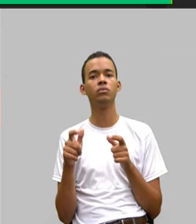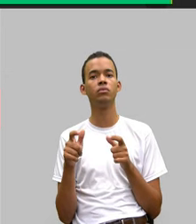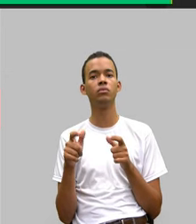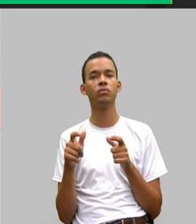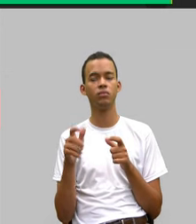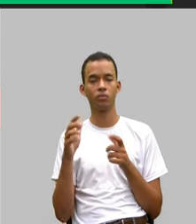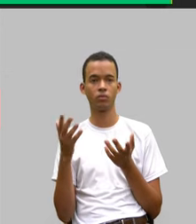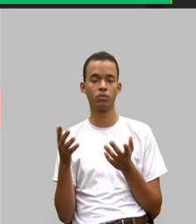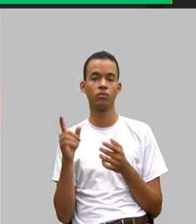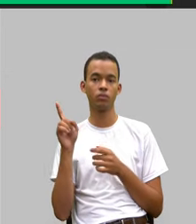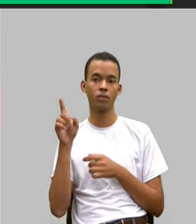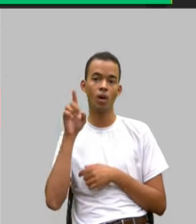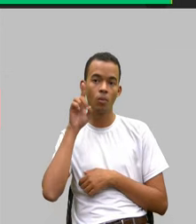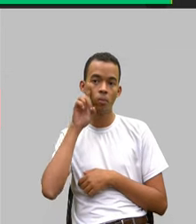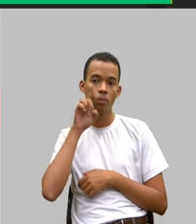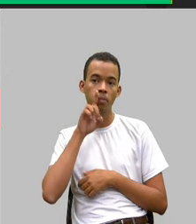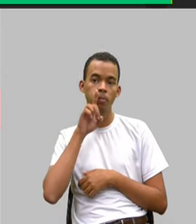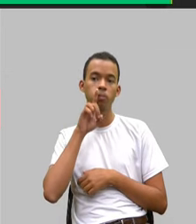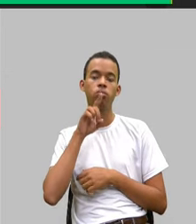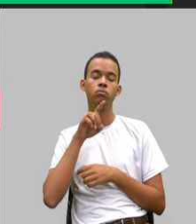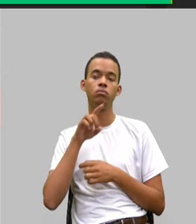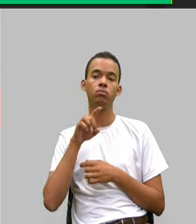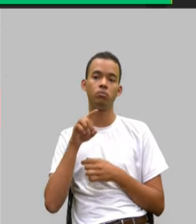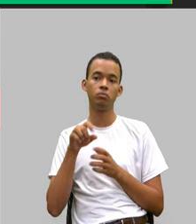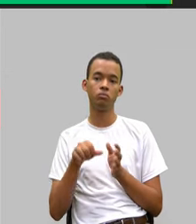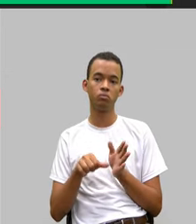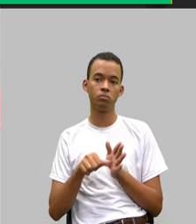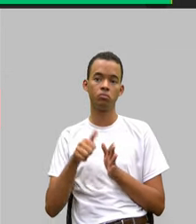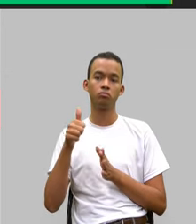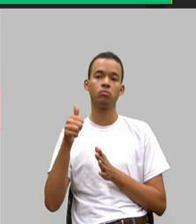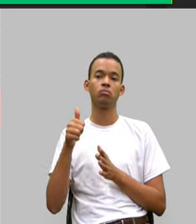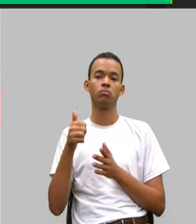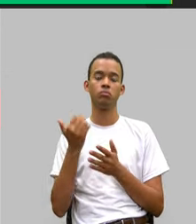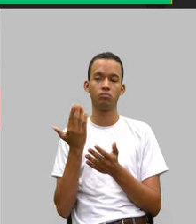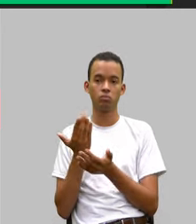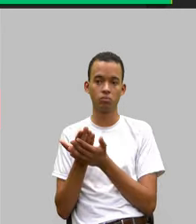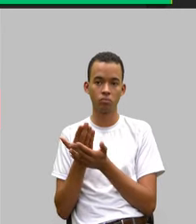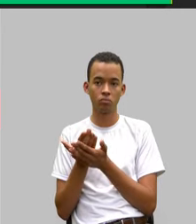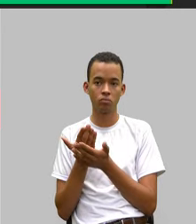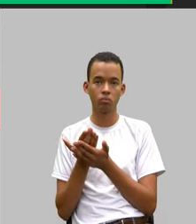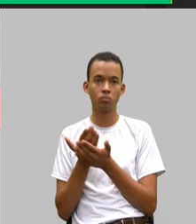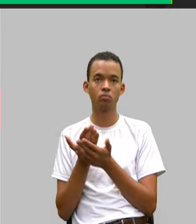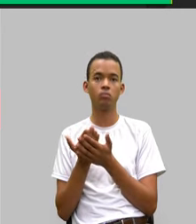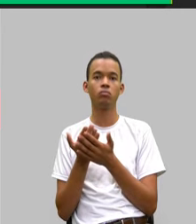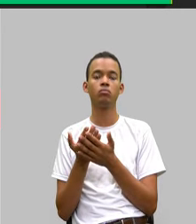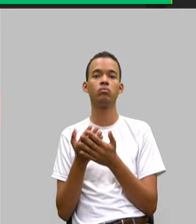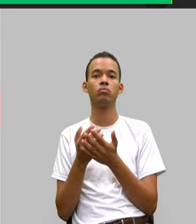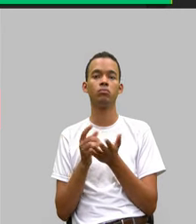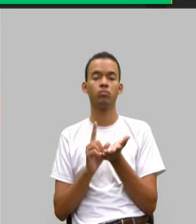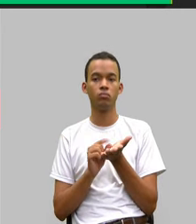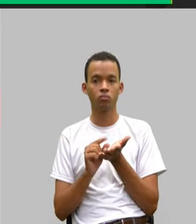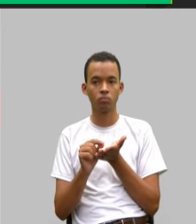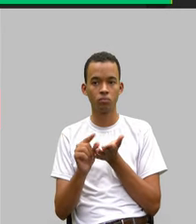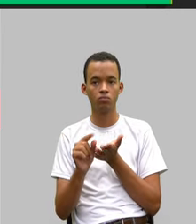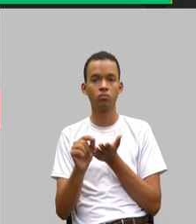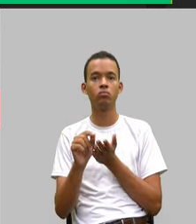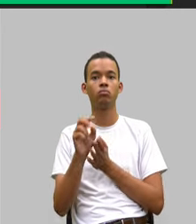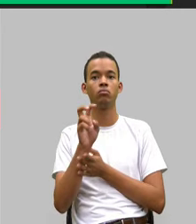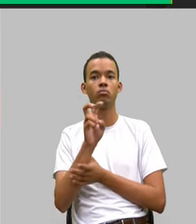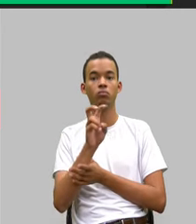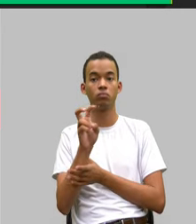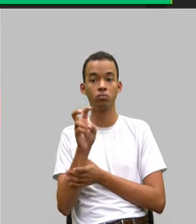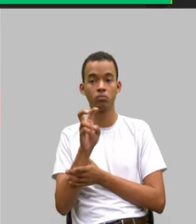pioneirismo aí dos Estados Unidos que contribuiu no no na produção desse mapa com 55